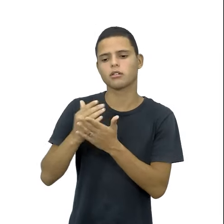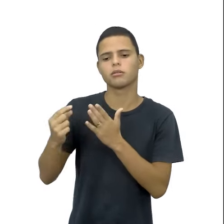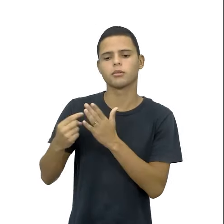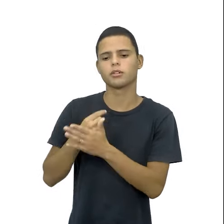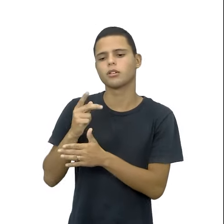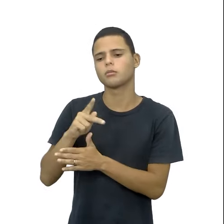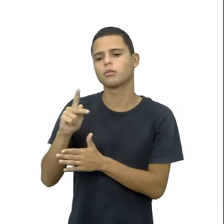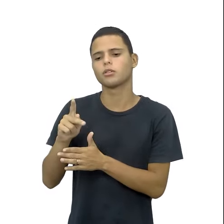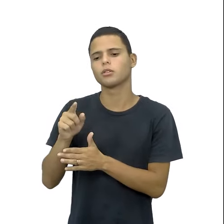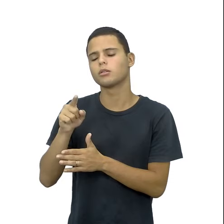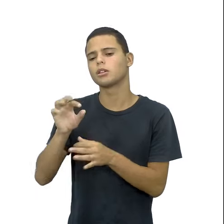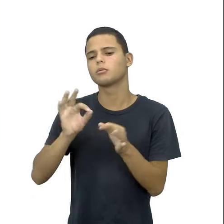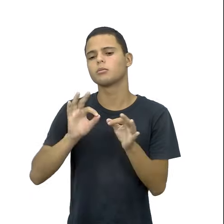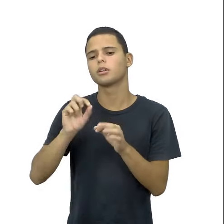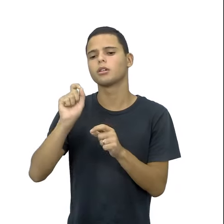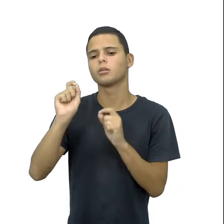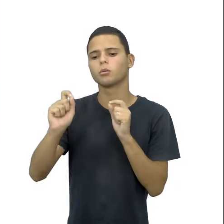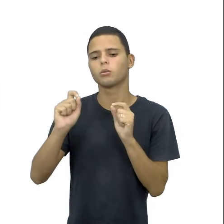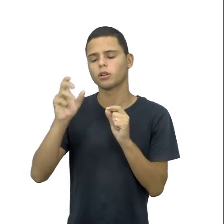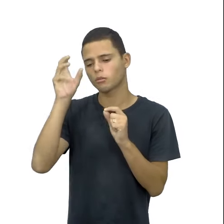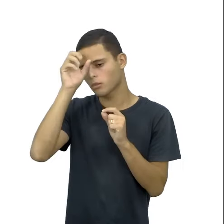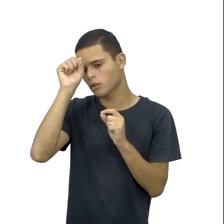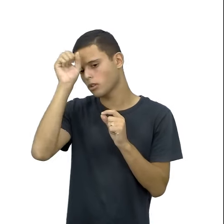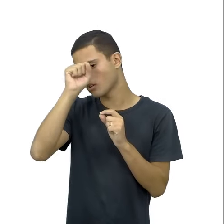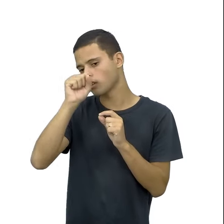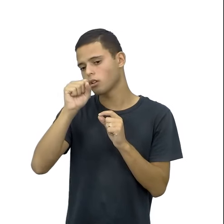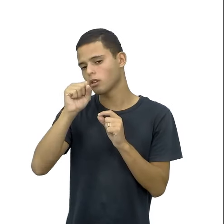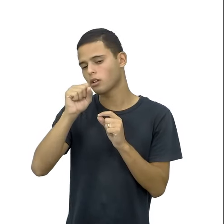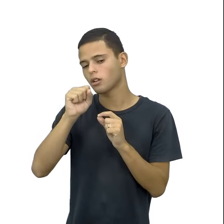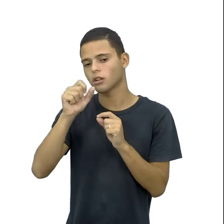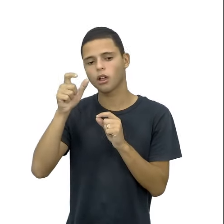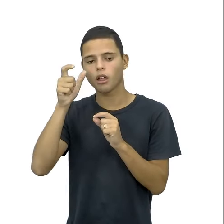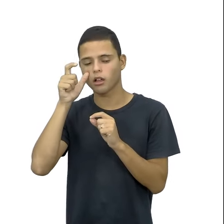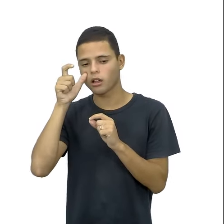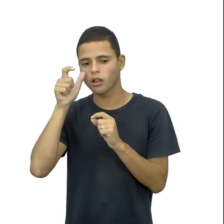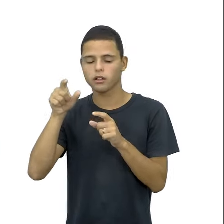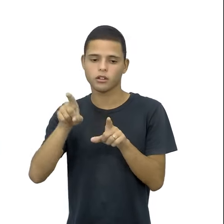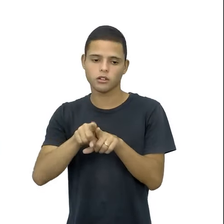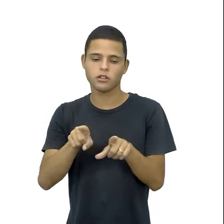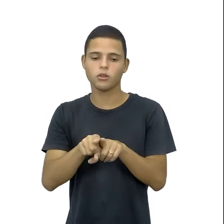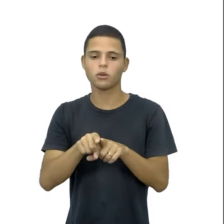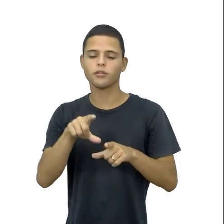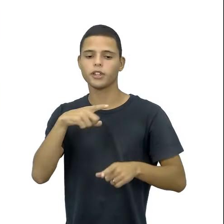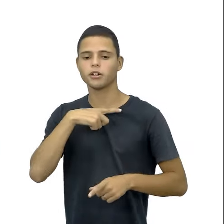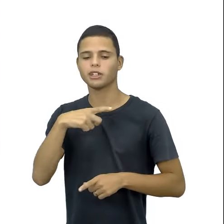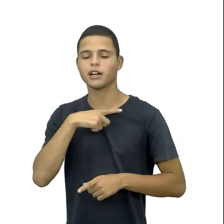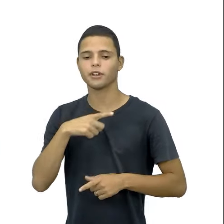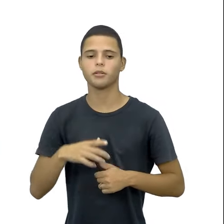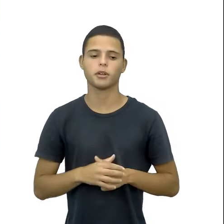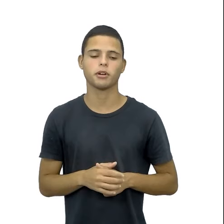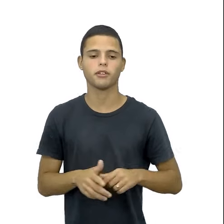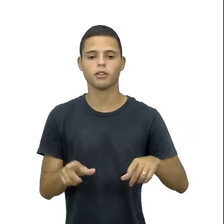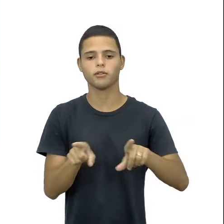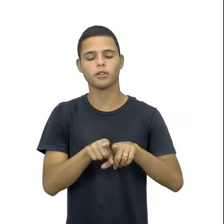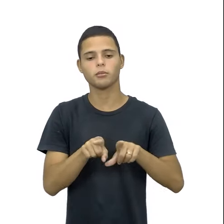você vai fazer o que a gente aprende? Né? É interessante isso na escola, né? Eles